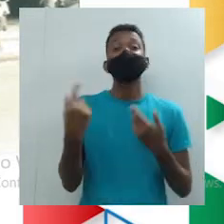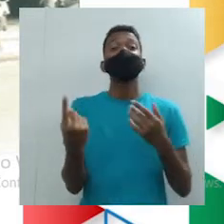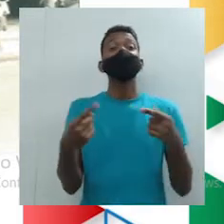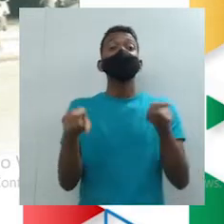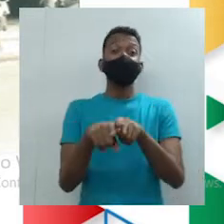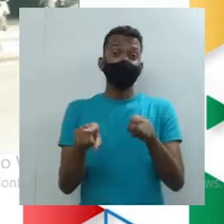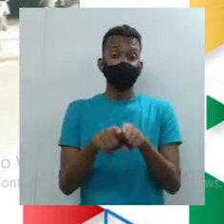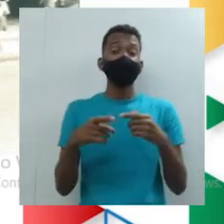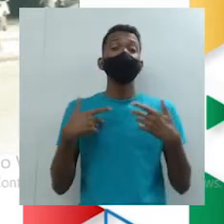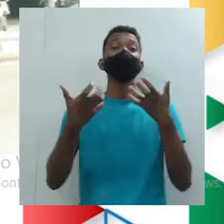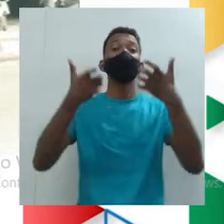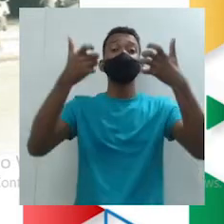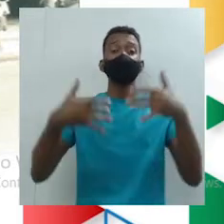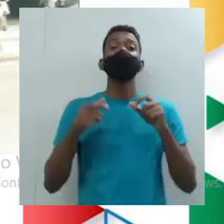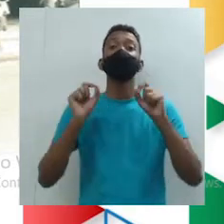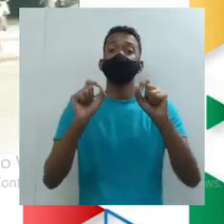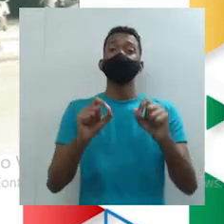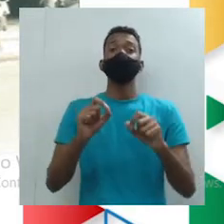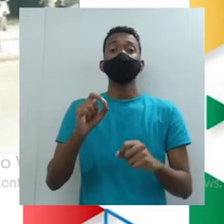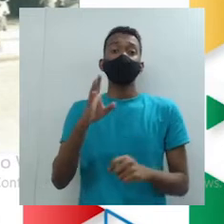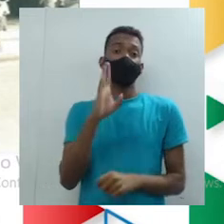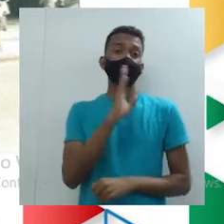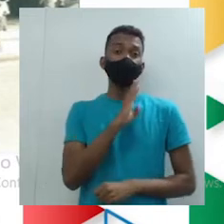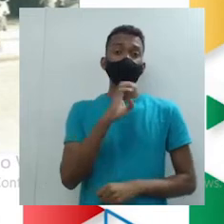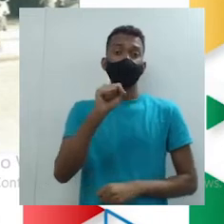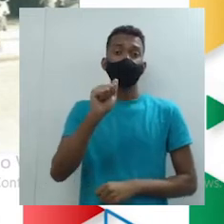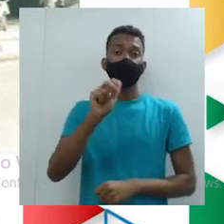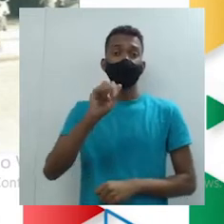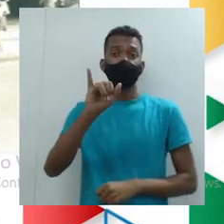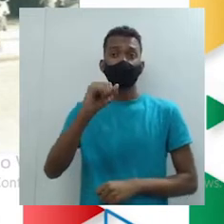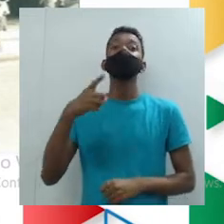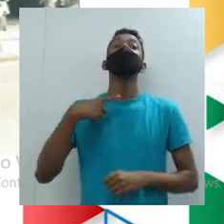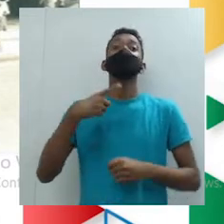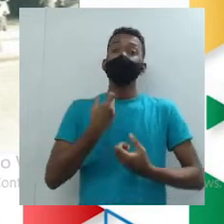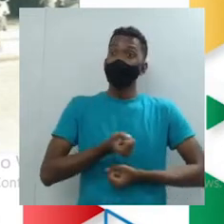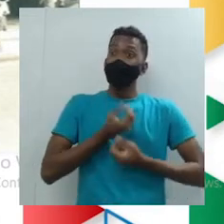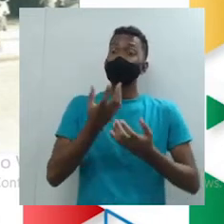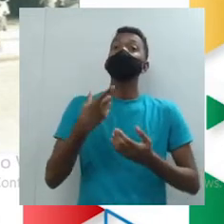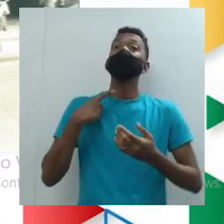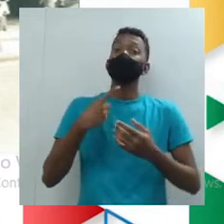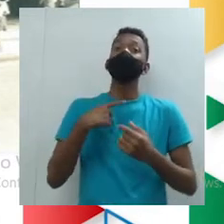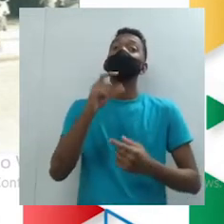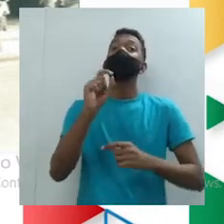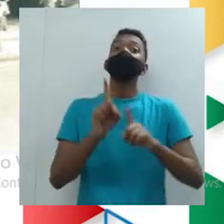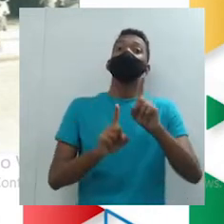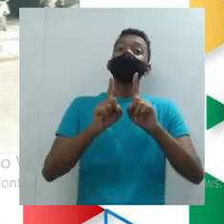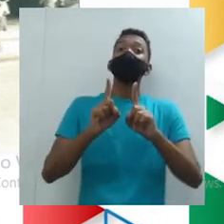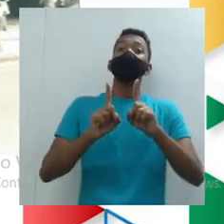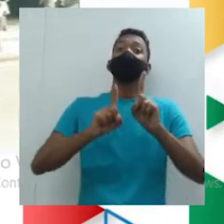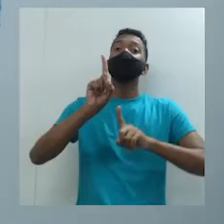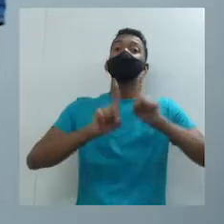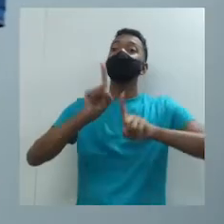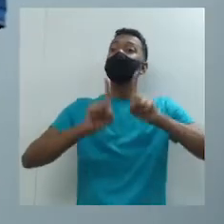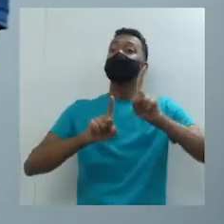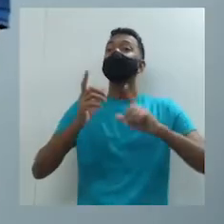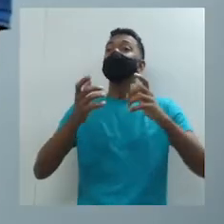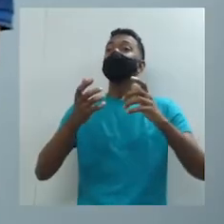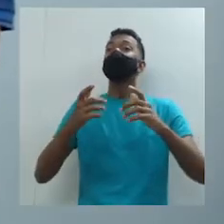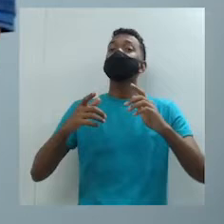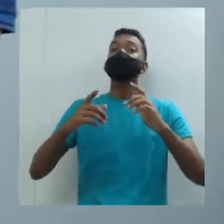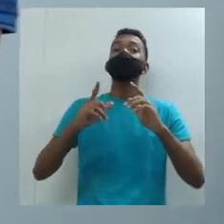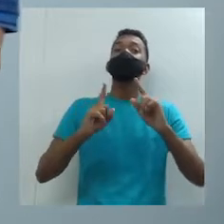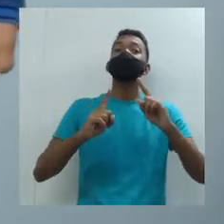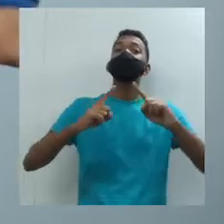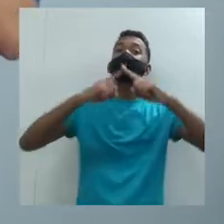dizendo, no Bar Savoy criou-se um concurso literário para homenagear o Carlos Pena Filho. Então, enquanto o bar existiu,